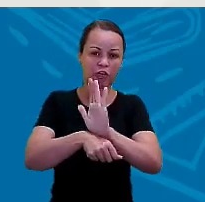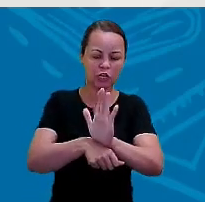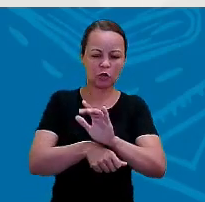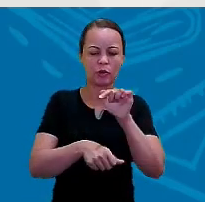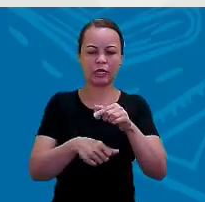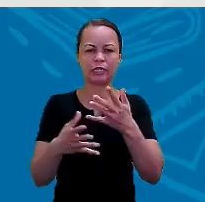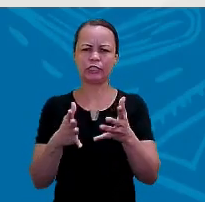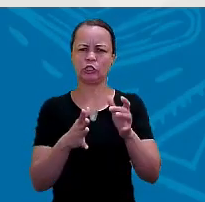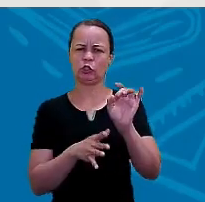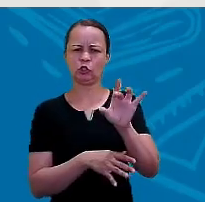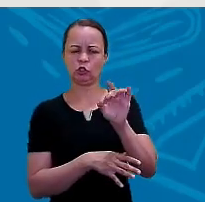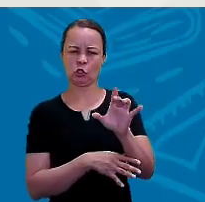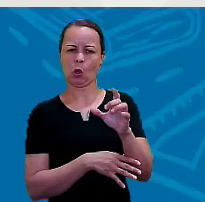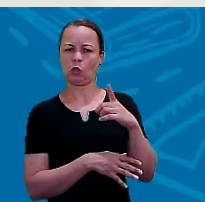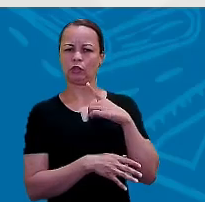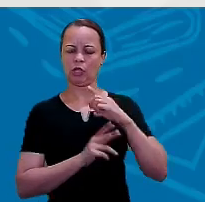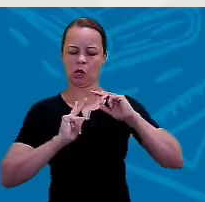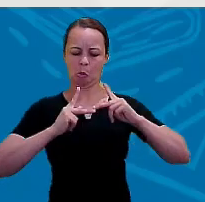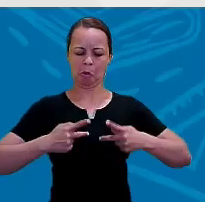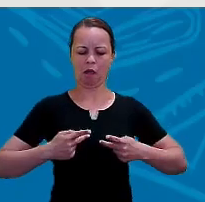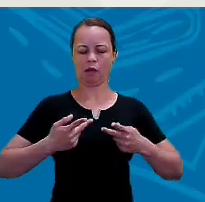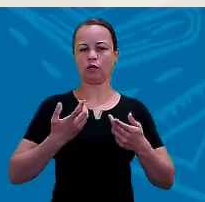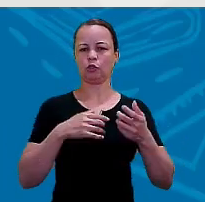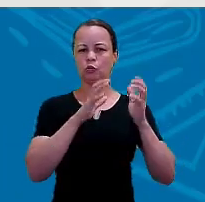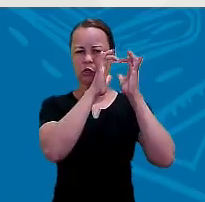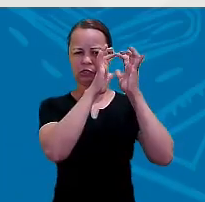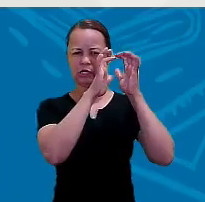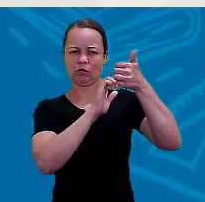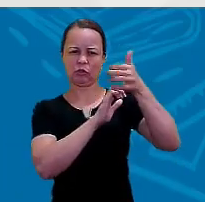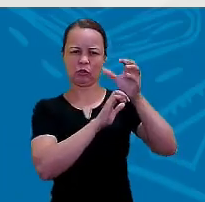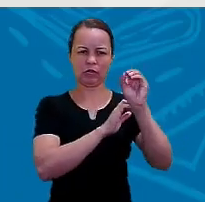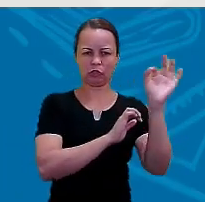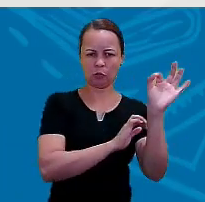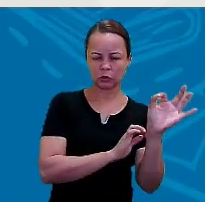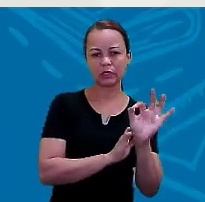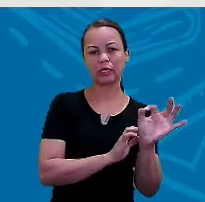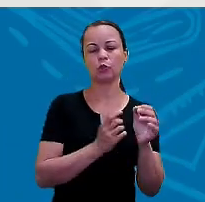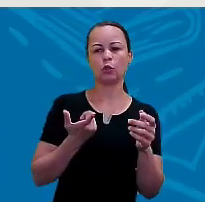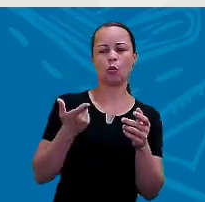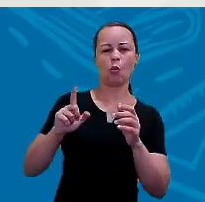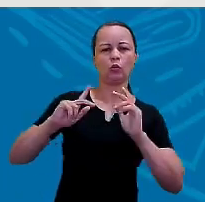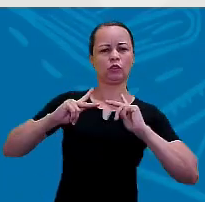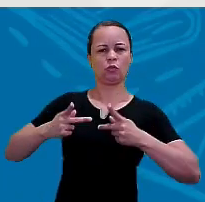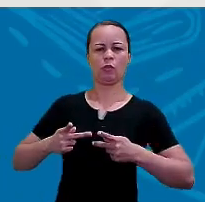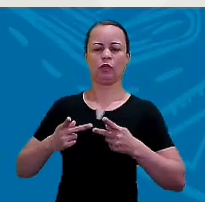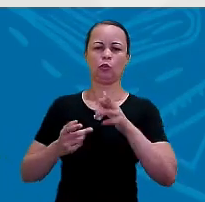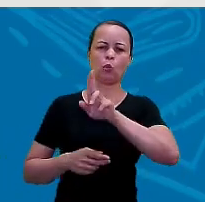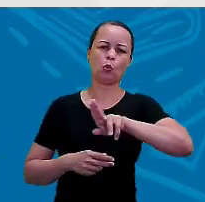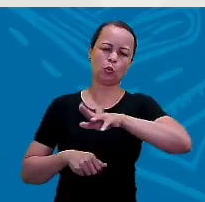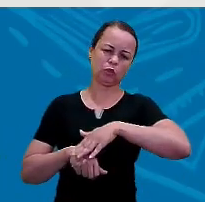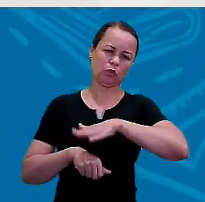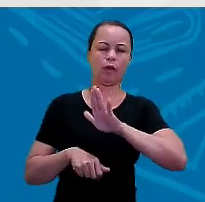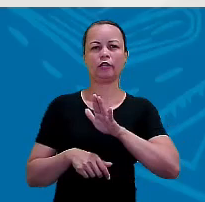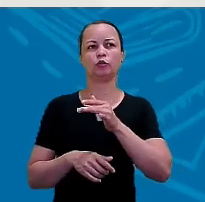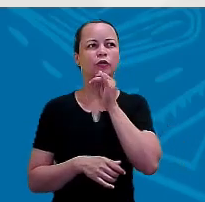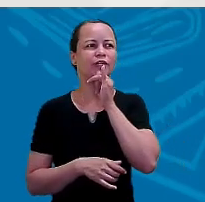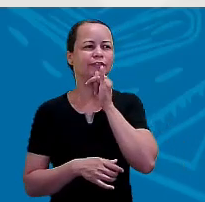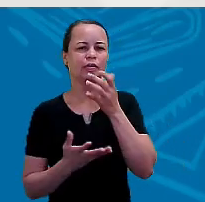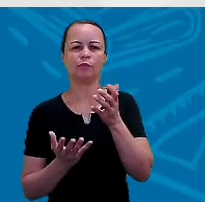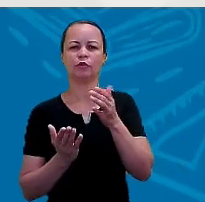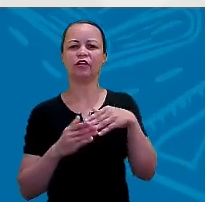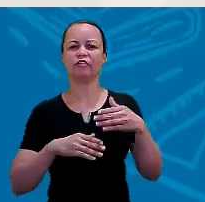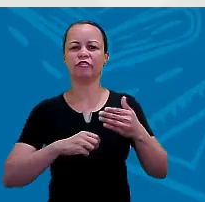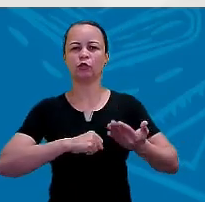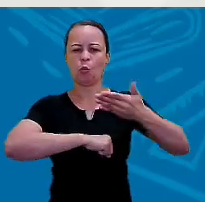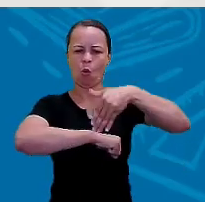apenas 10% do cérebro, que outros animais chegam a usar mais. Por exemplo, ele usa até o exemplo lá no filme do golfinho, né, de um cetáceo